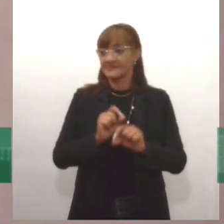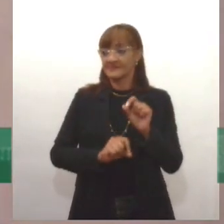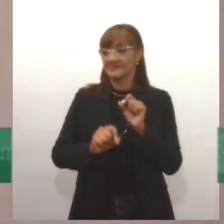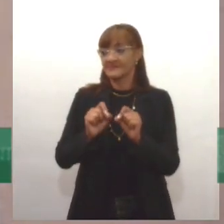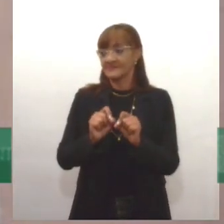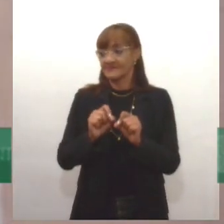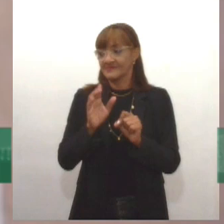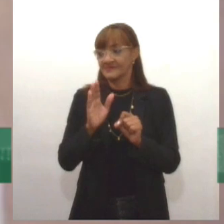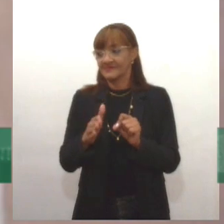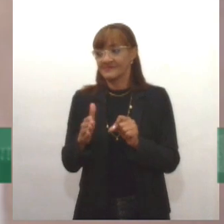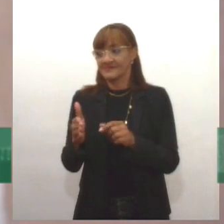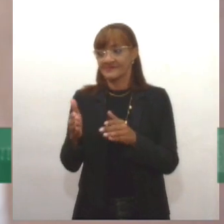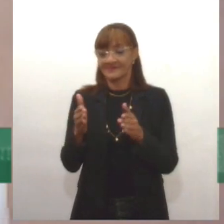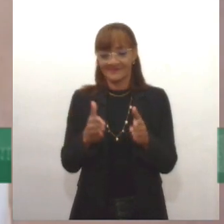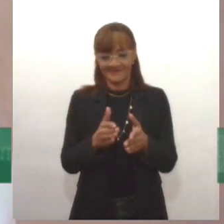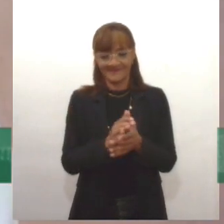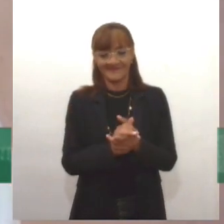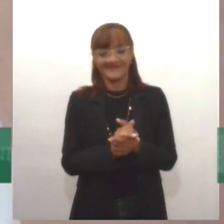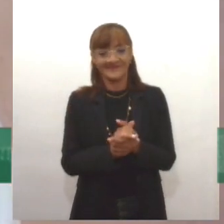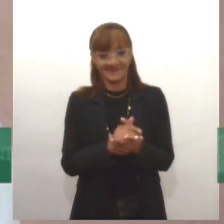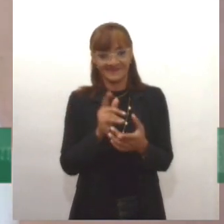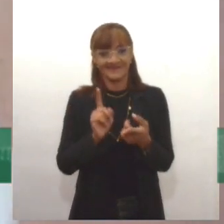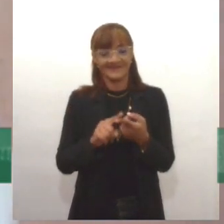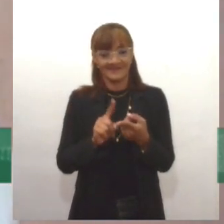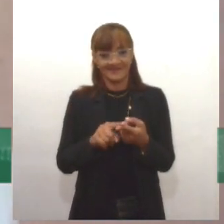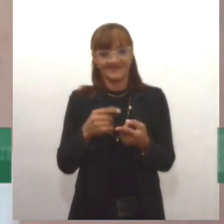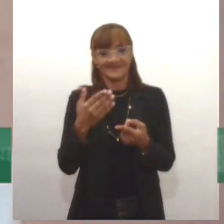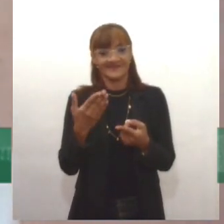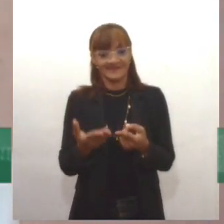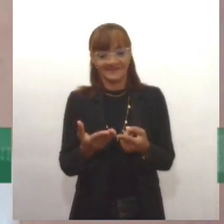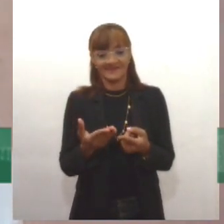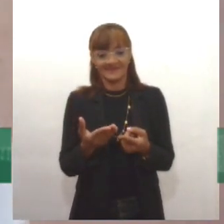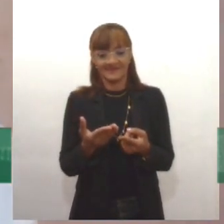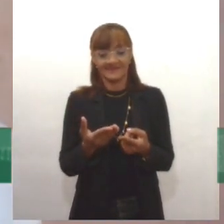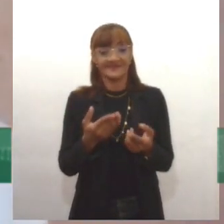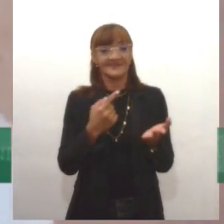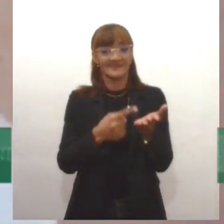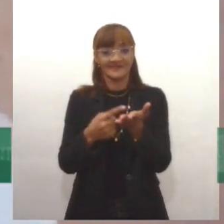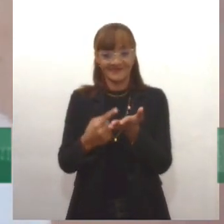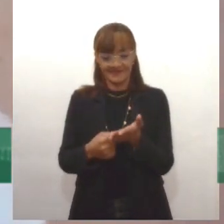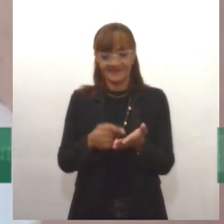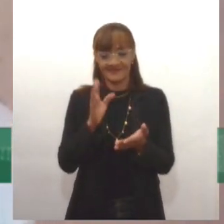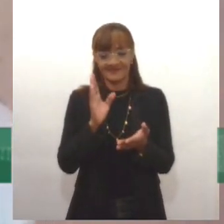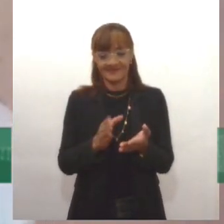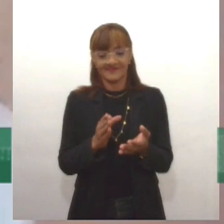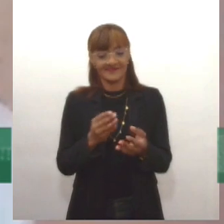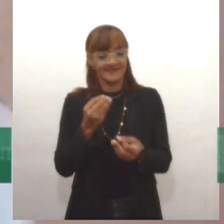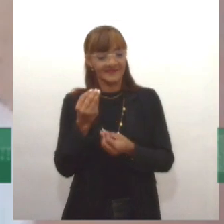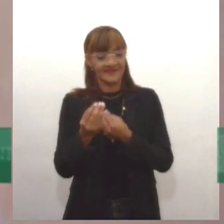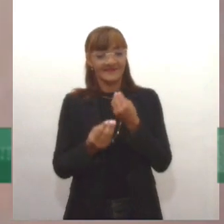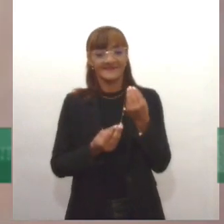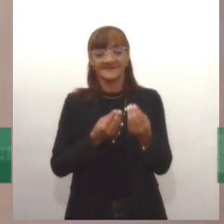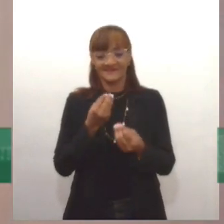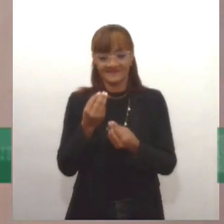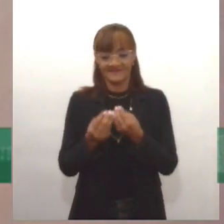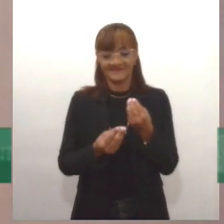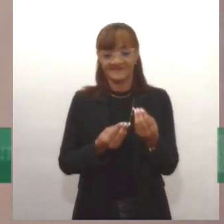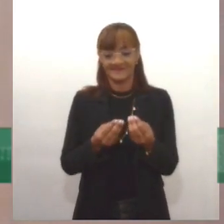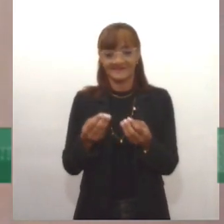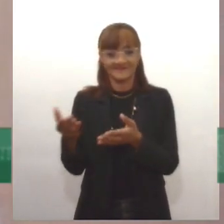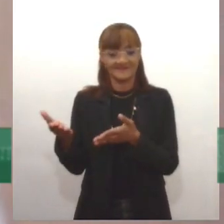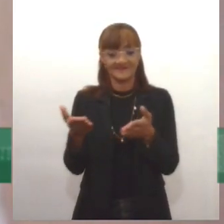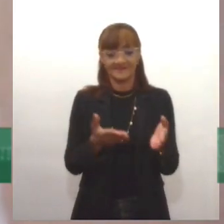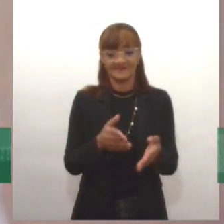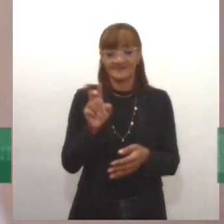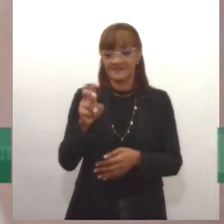disso. Ele apenas deixa de contar para o limite de pessoal, que já é de